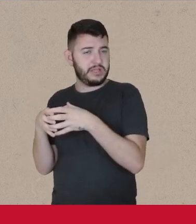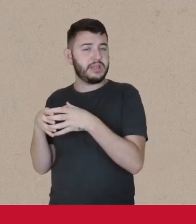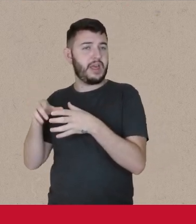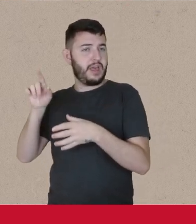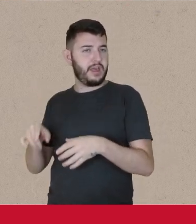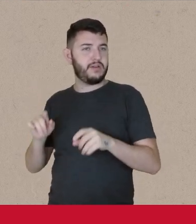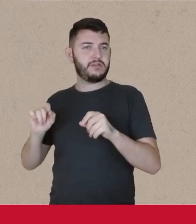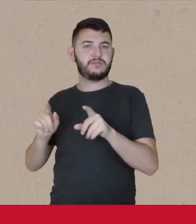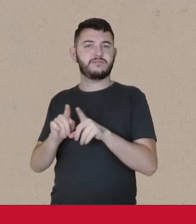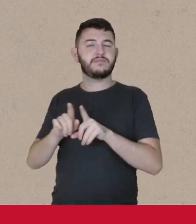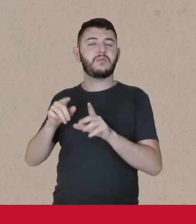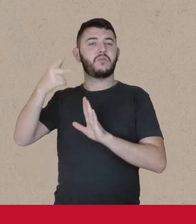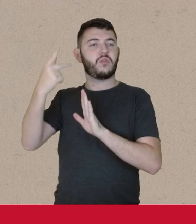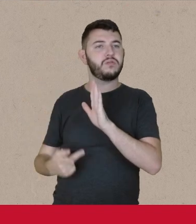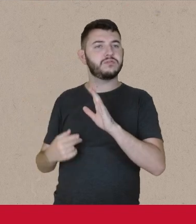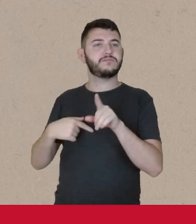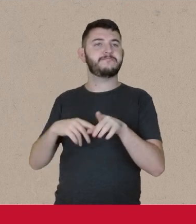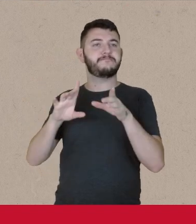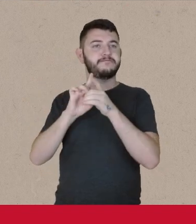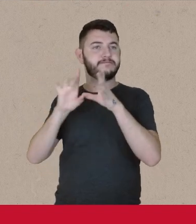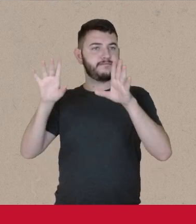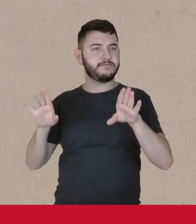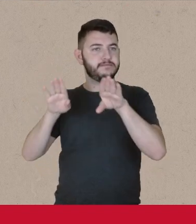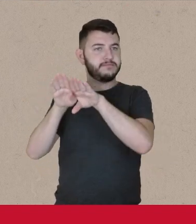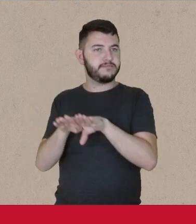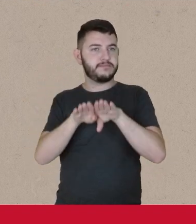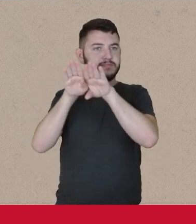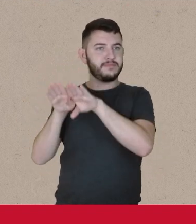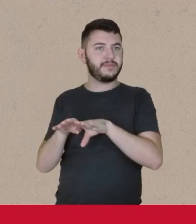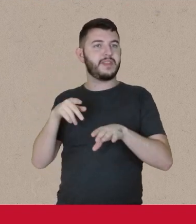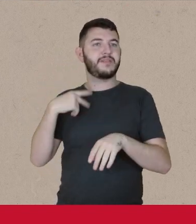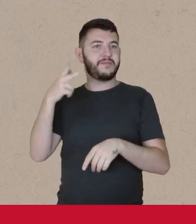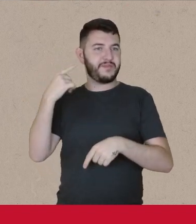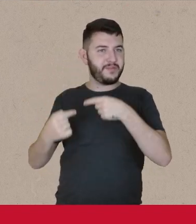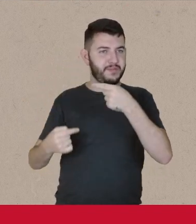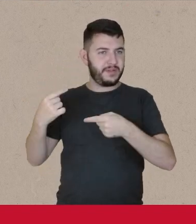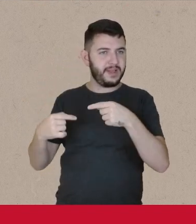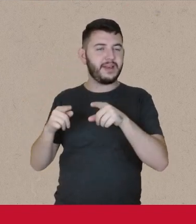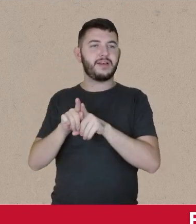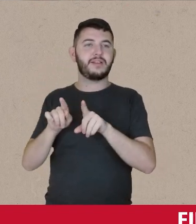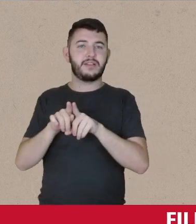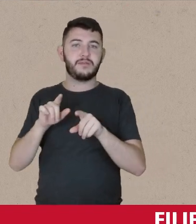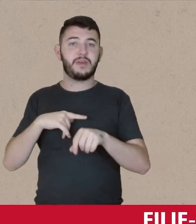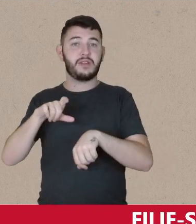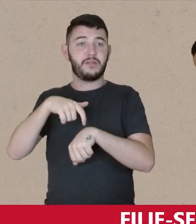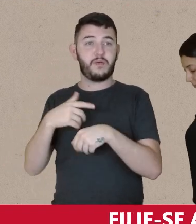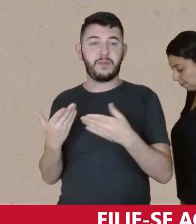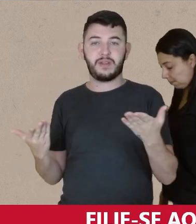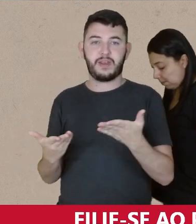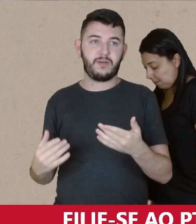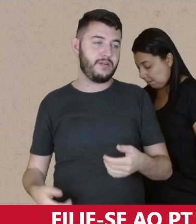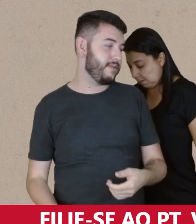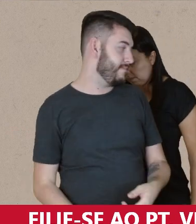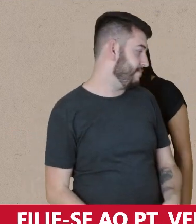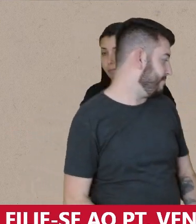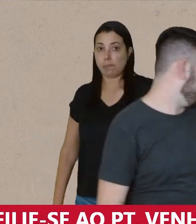democrático, popular, para mudar o Brasil. Nesse momento, o Bolsonaro procura... Ele,